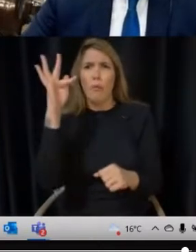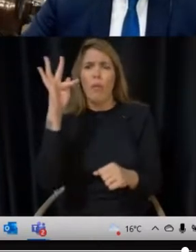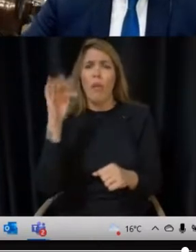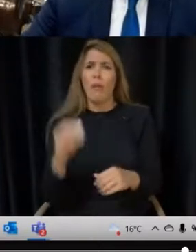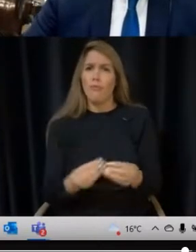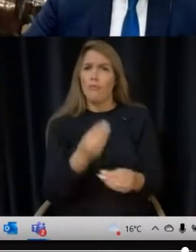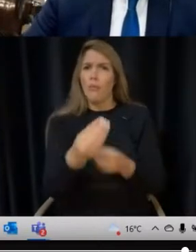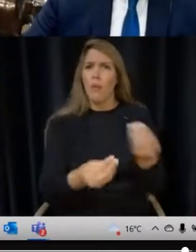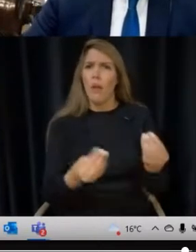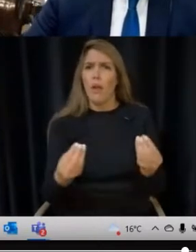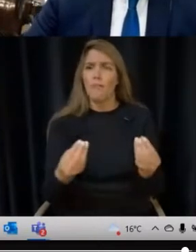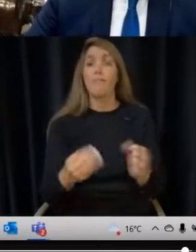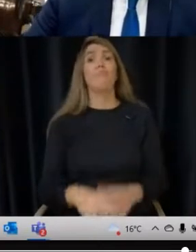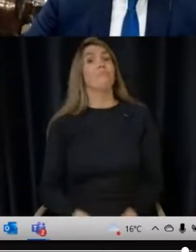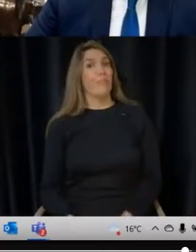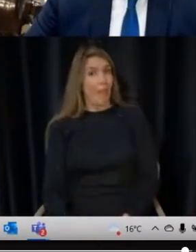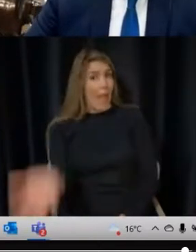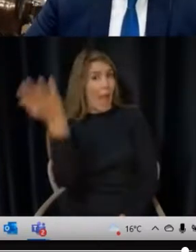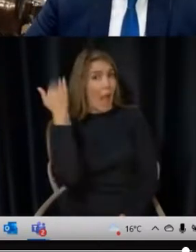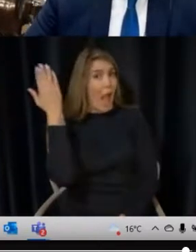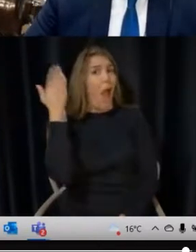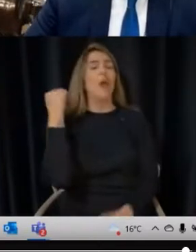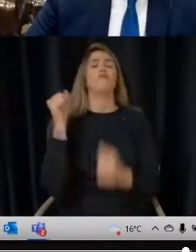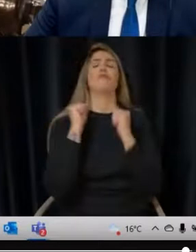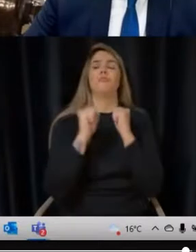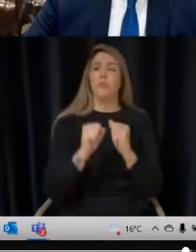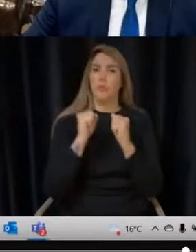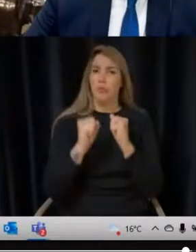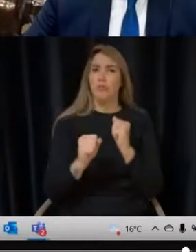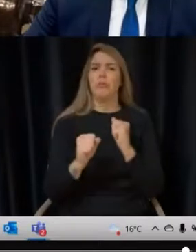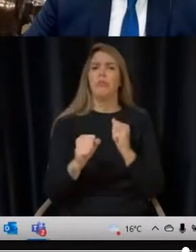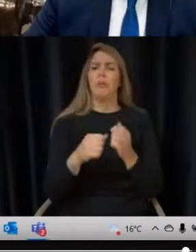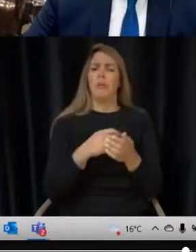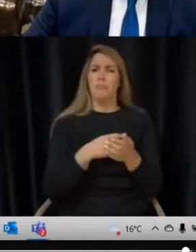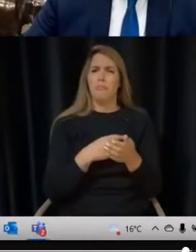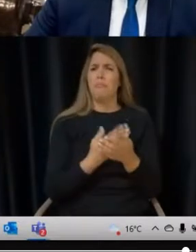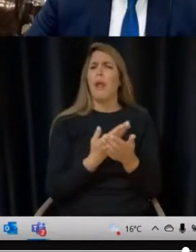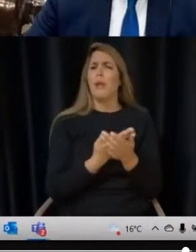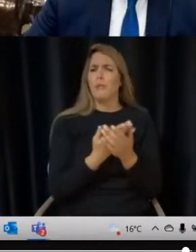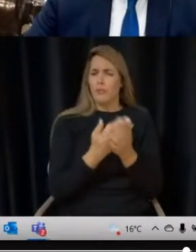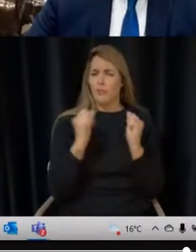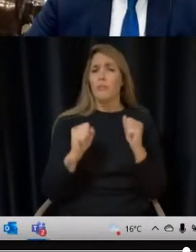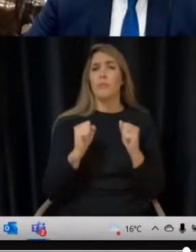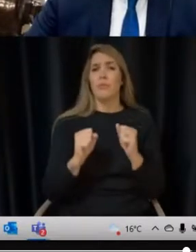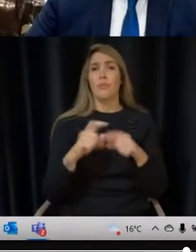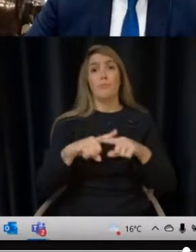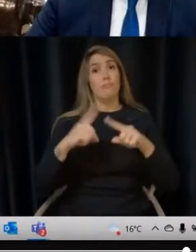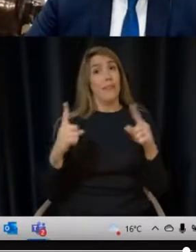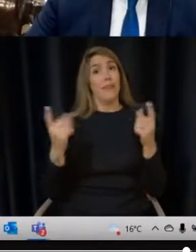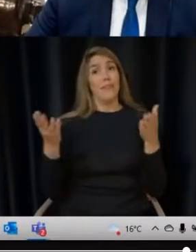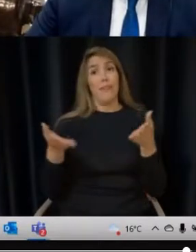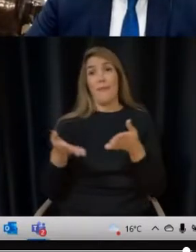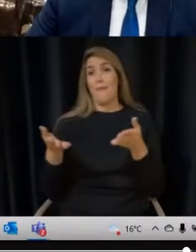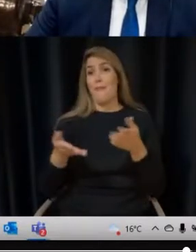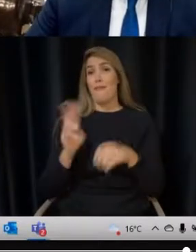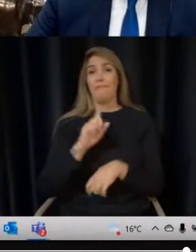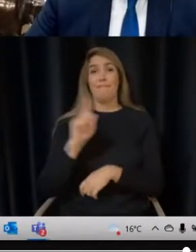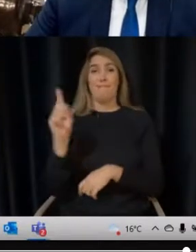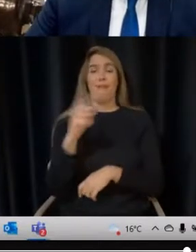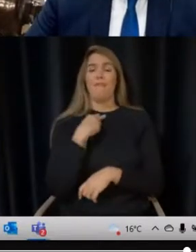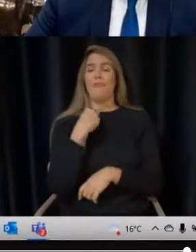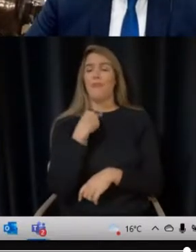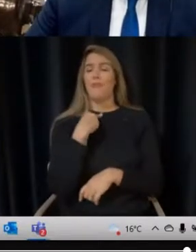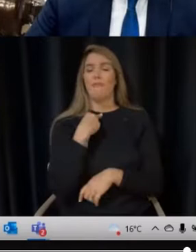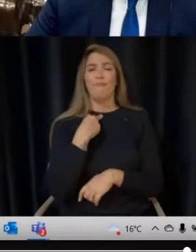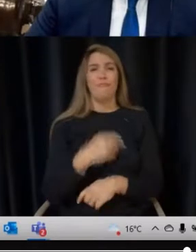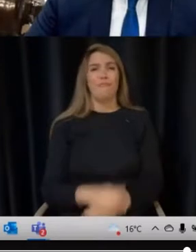Antigamente podia ser feita, né, a doação para estudos, mas hoje em dia não mais, tá? Tanto que se